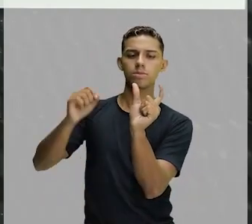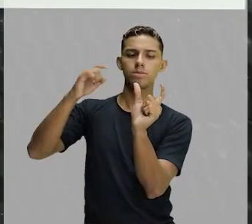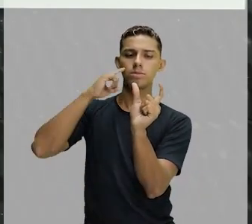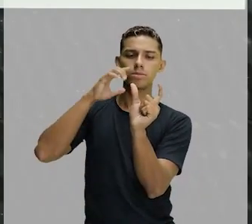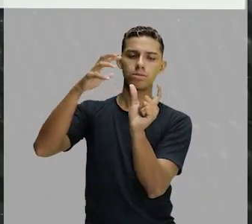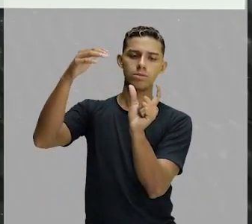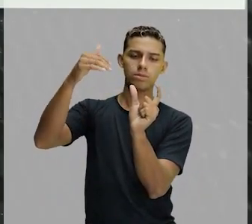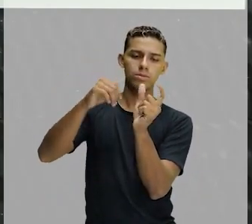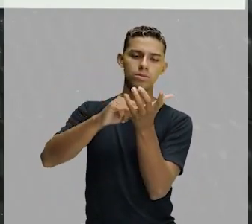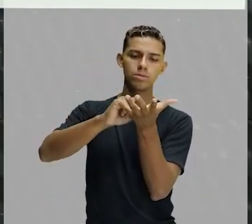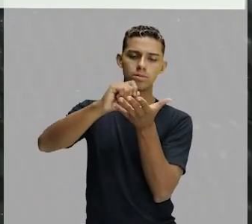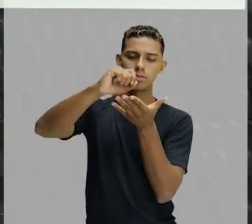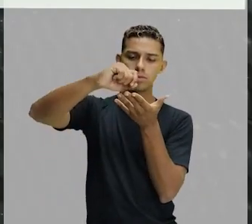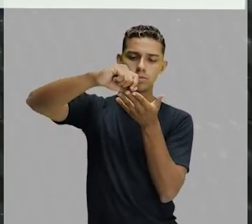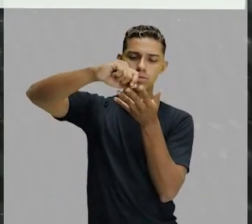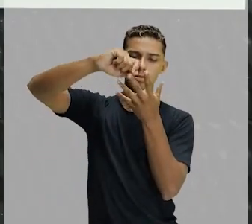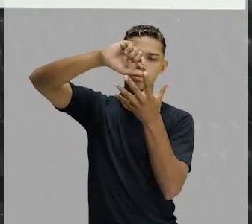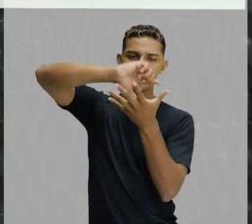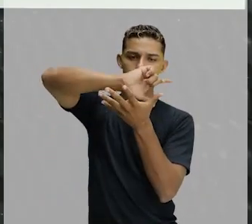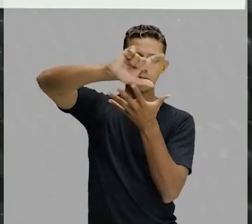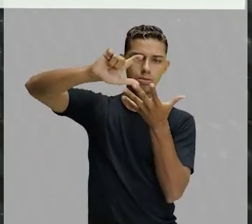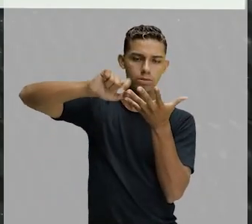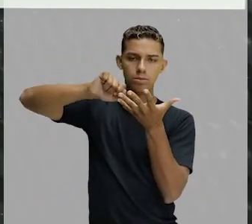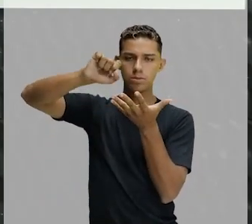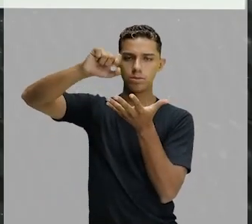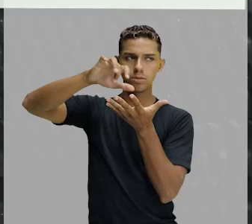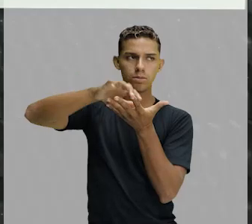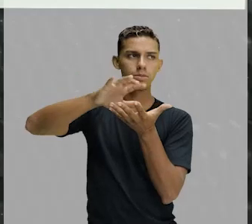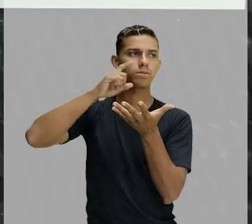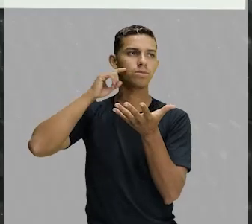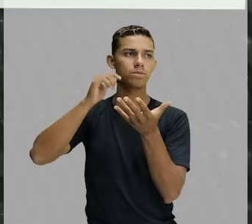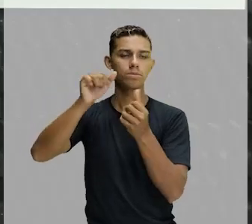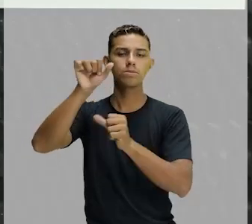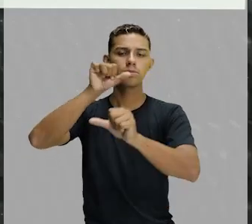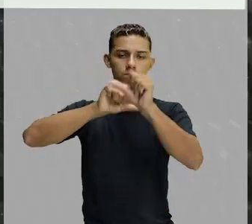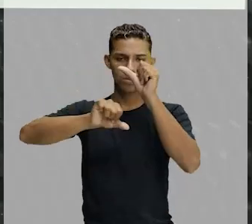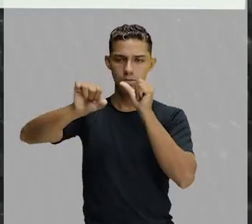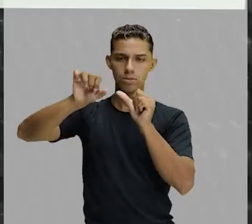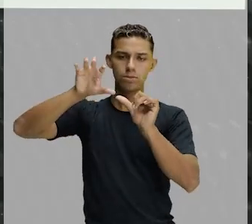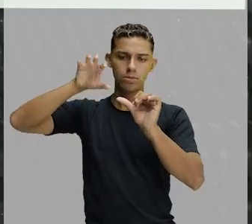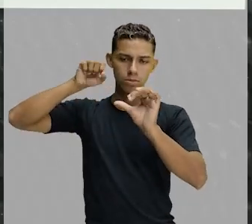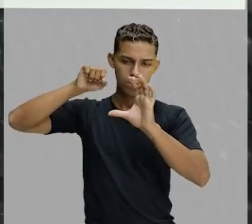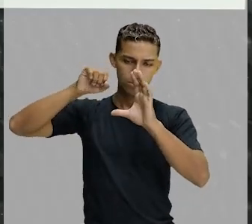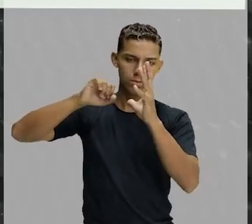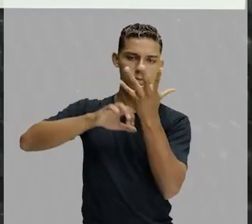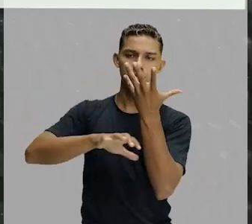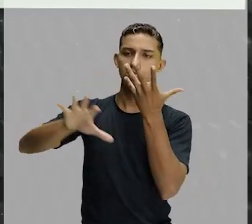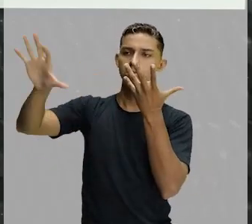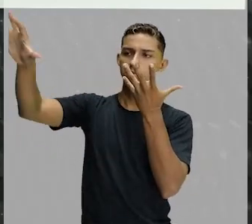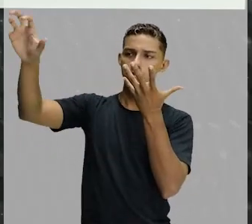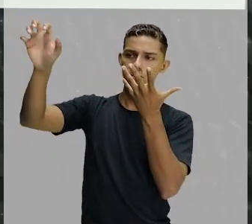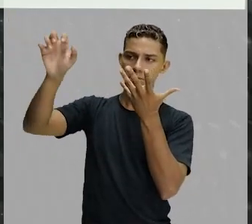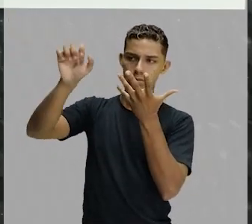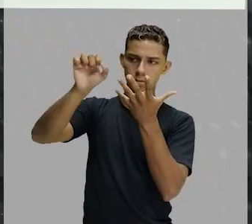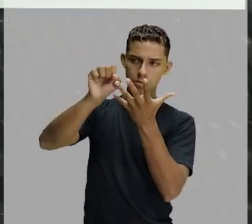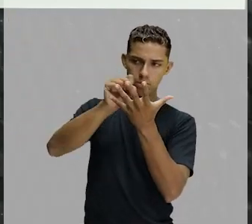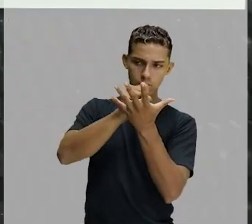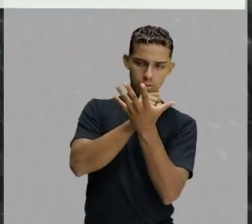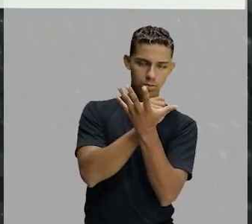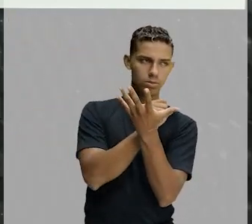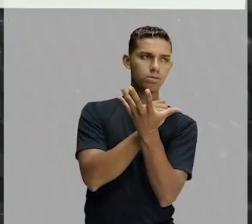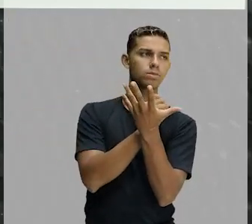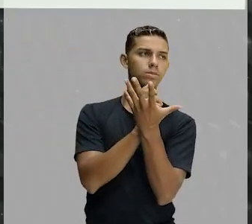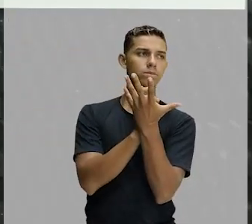aberta, né, quando esse orifício está aberto do estômato, vai ocorrer as trocas gasosas. Se for um processo